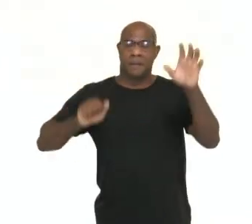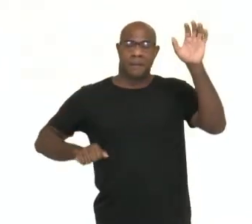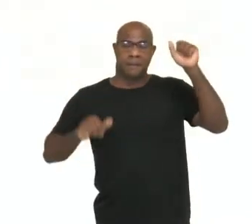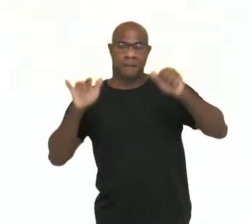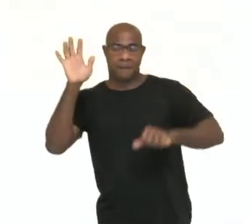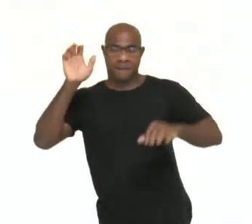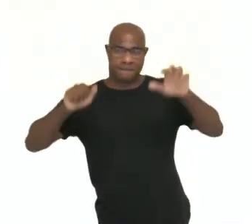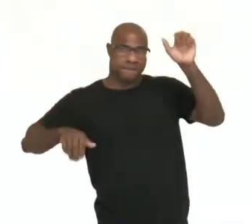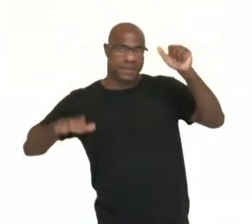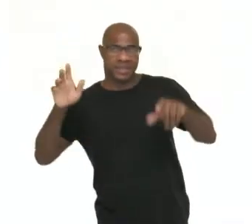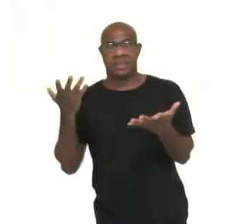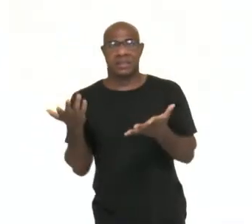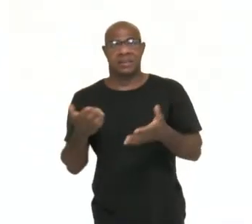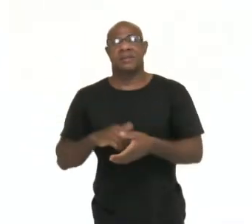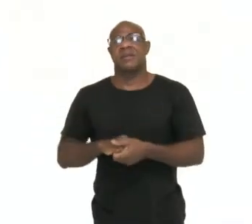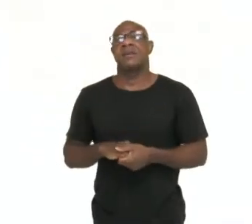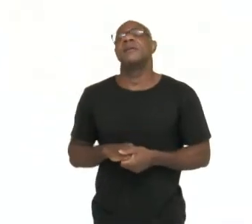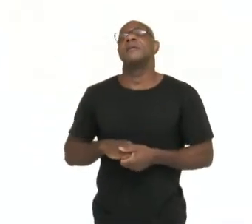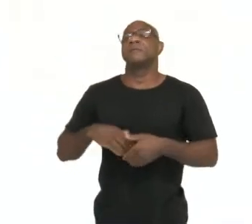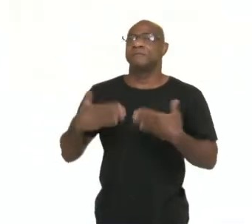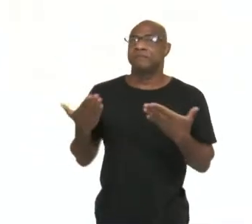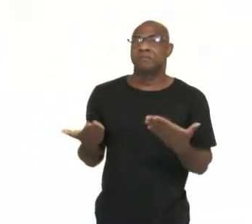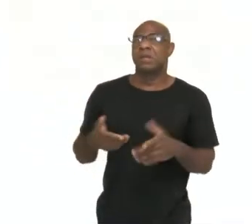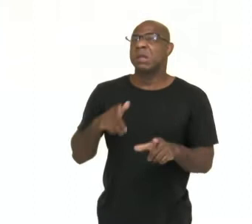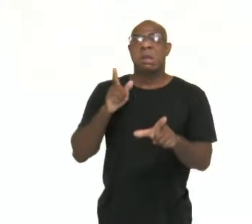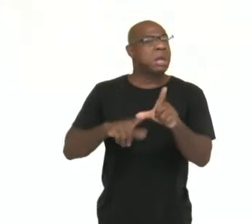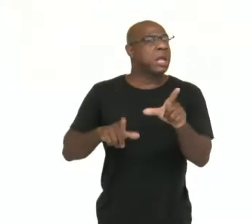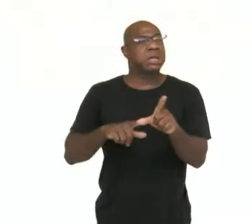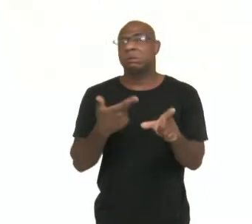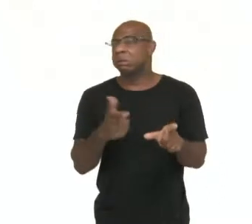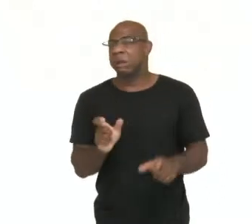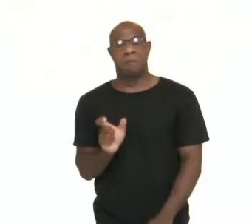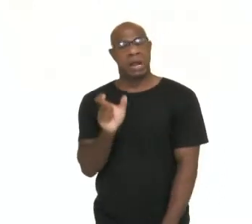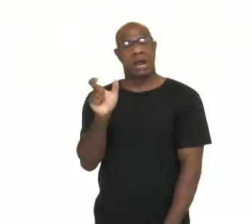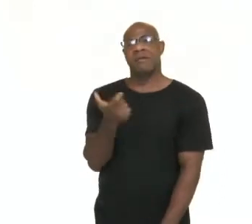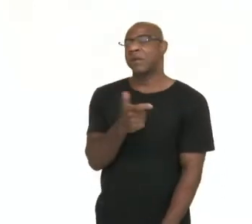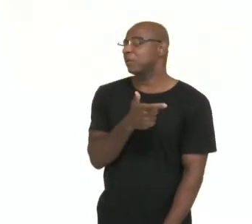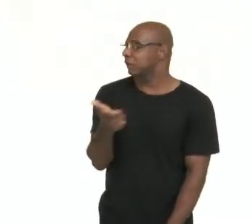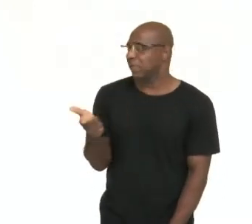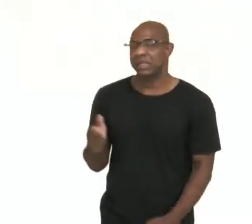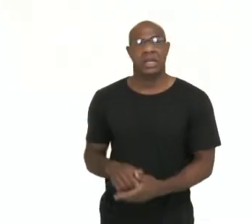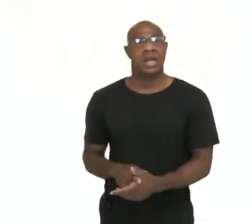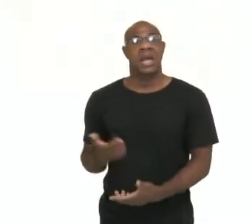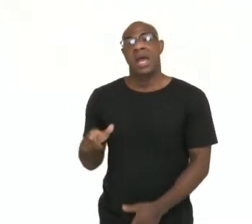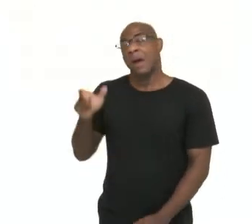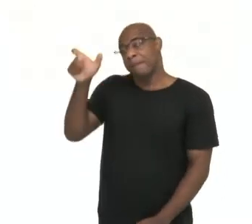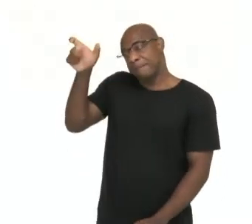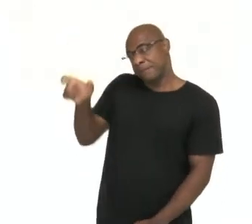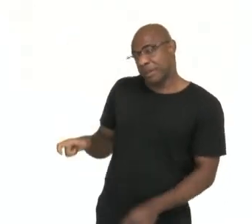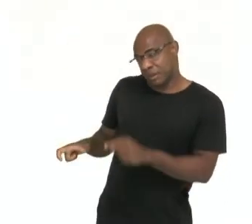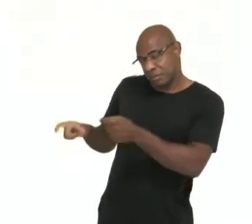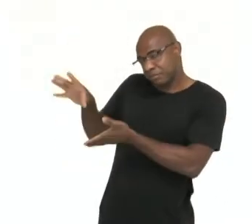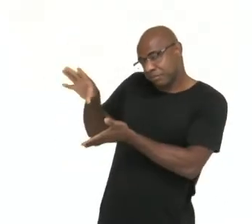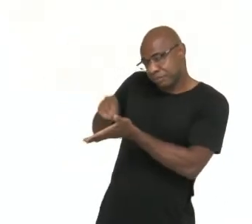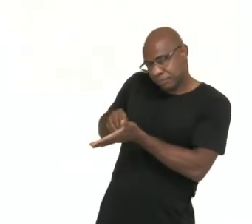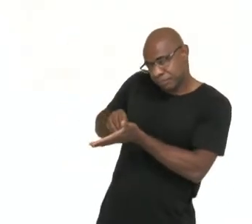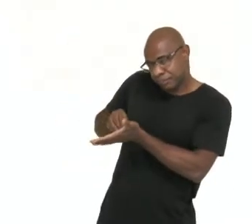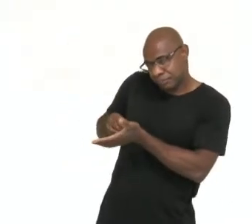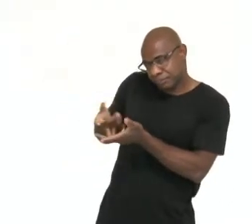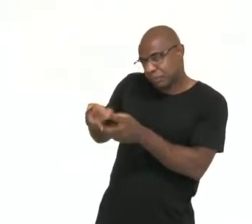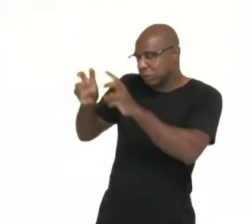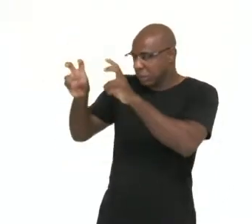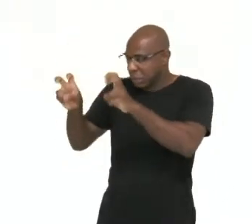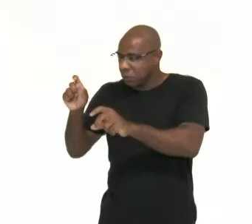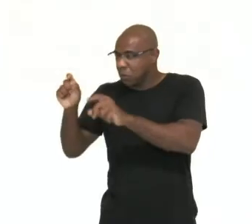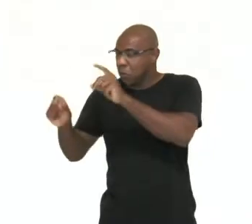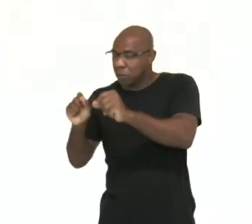portanto, qualquer código, letras ou palavras. Uma personagem de sua escolha relativa a um assunto